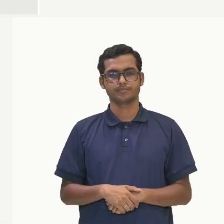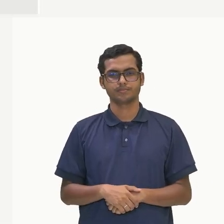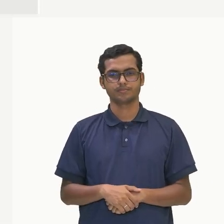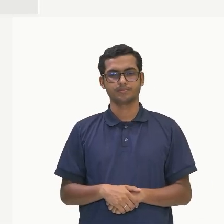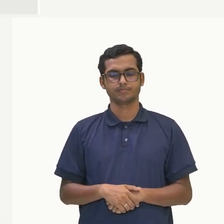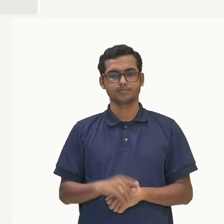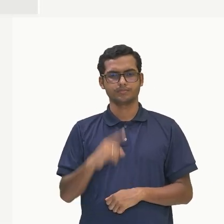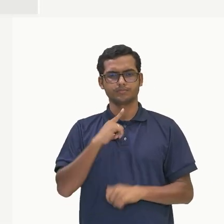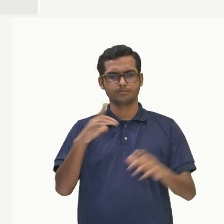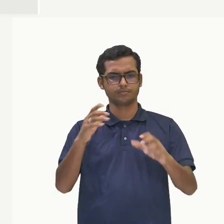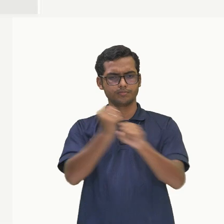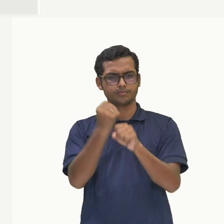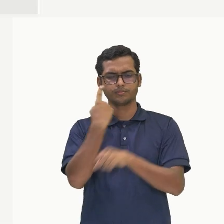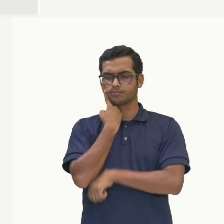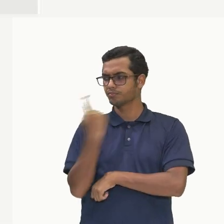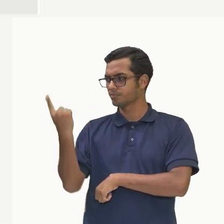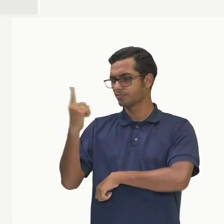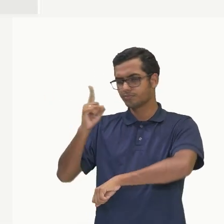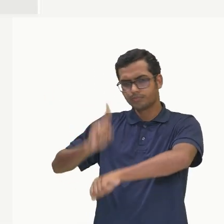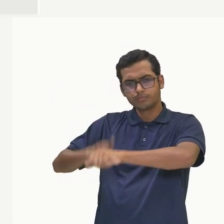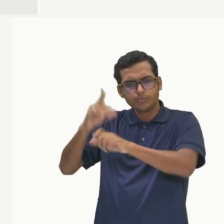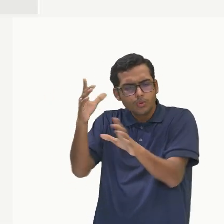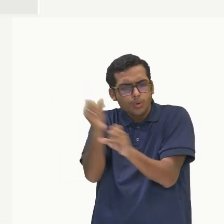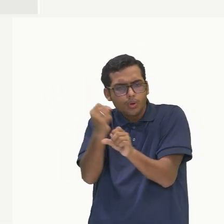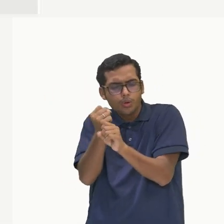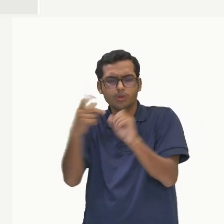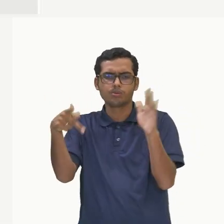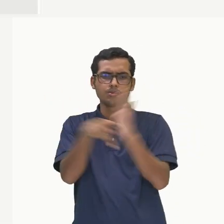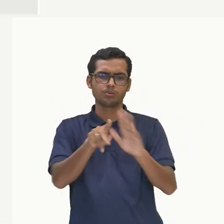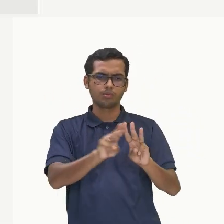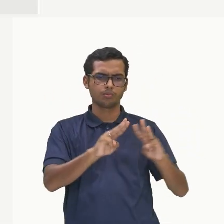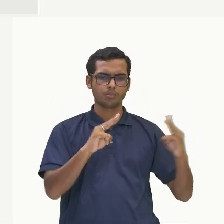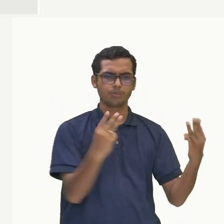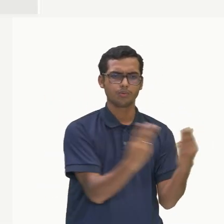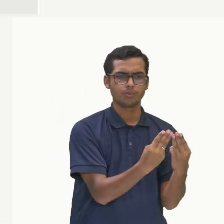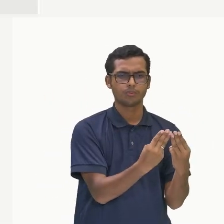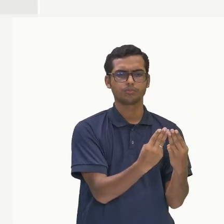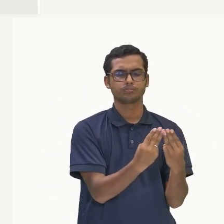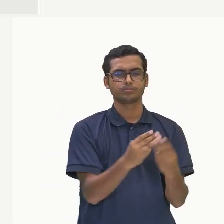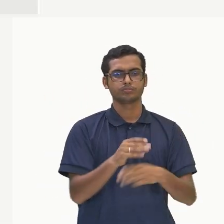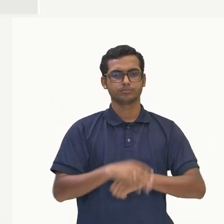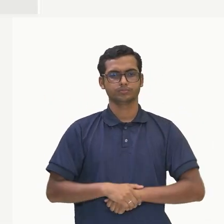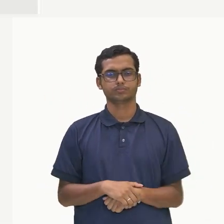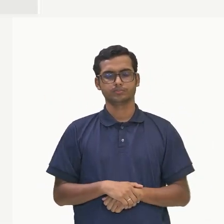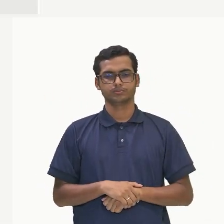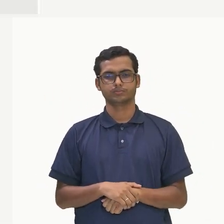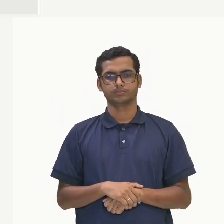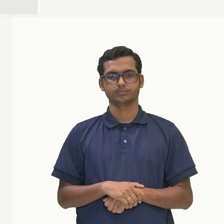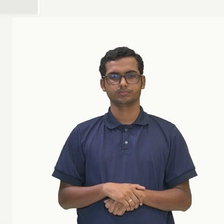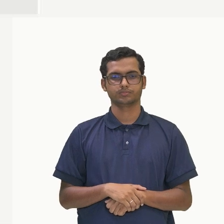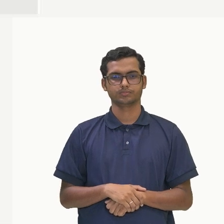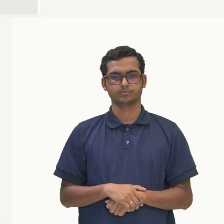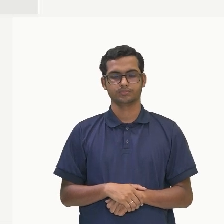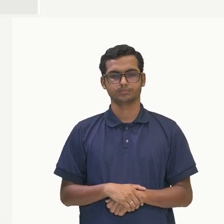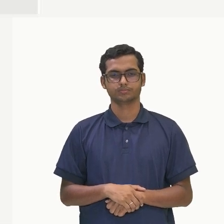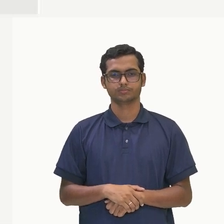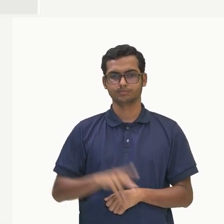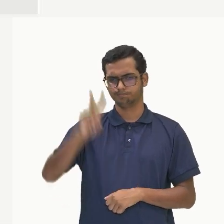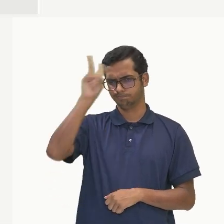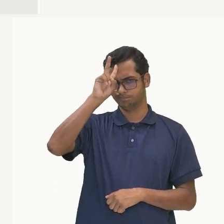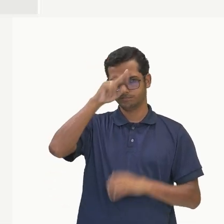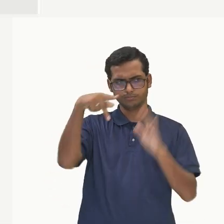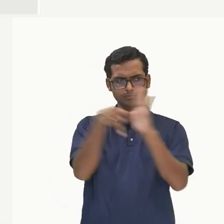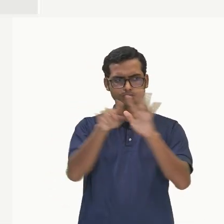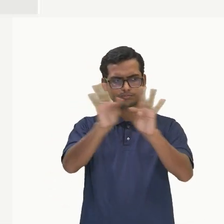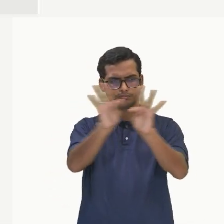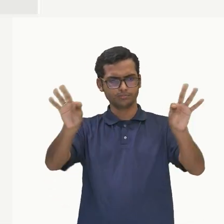dessa forma. Se eu for calcular a massa, eu vou ter que para cada hidrogênio, lembrando, na tabela periódica